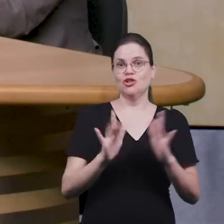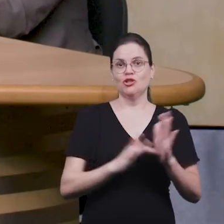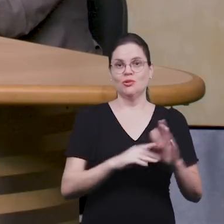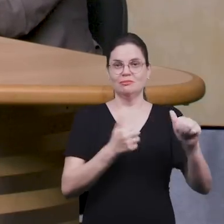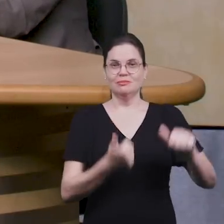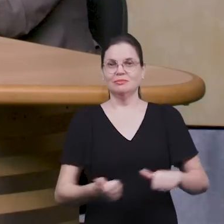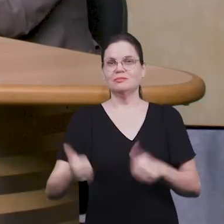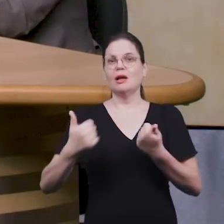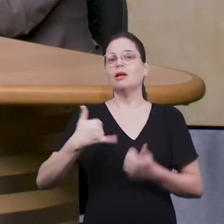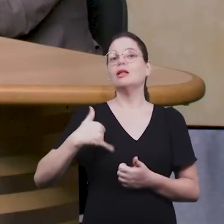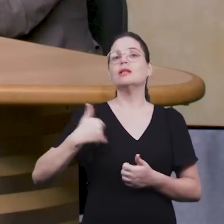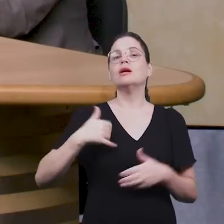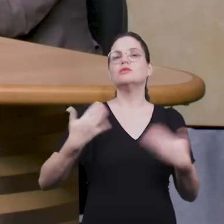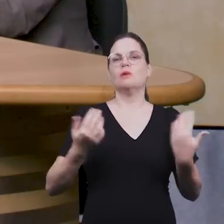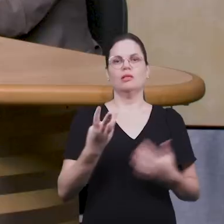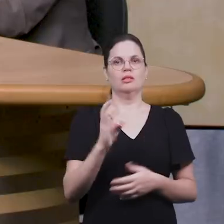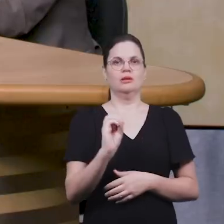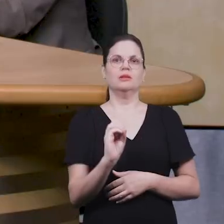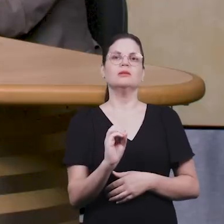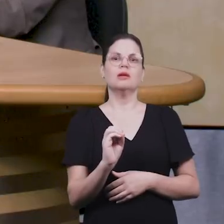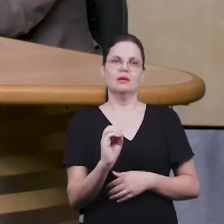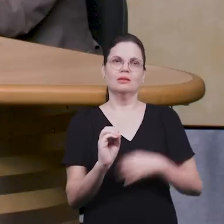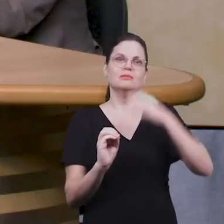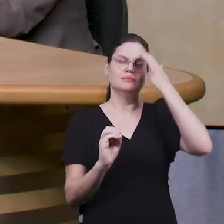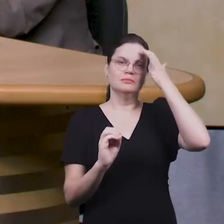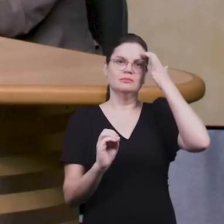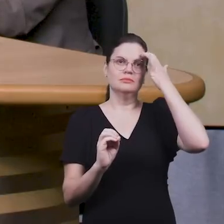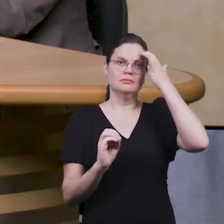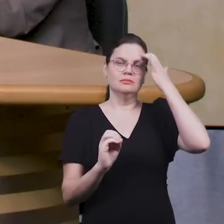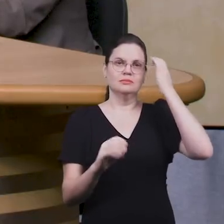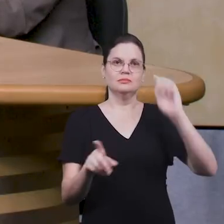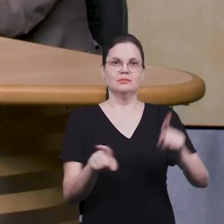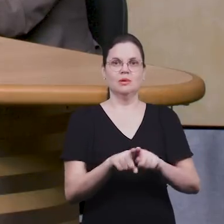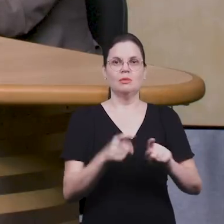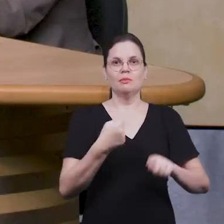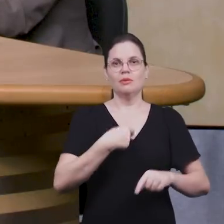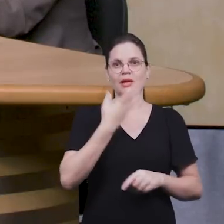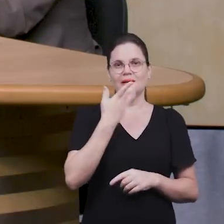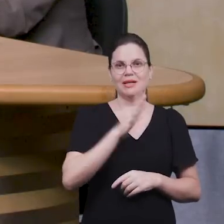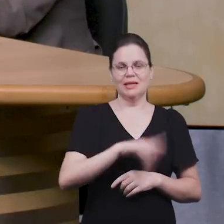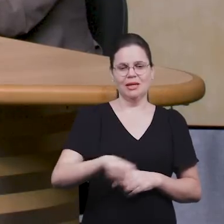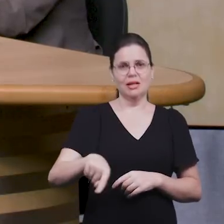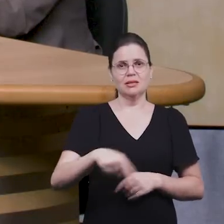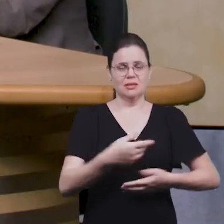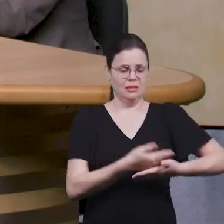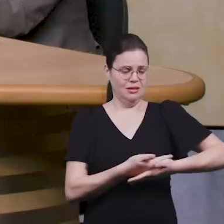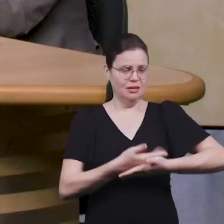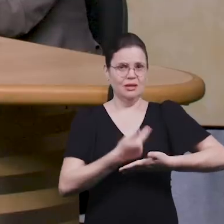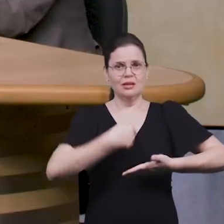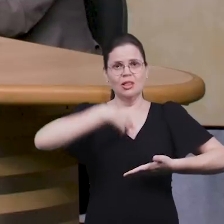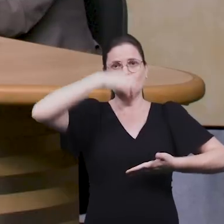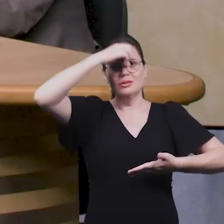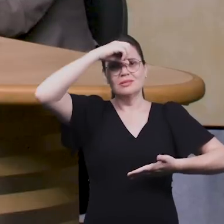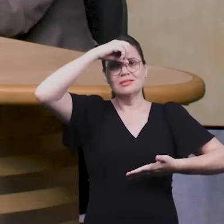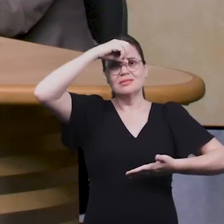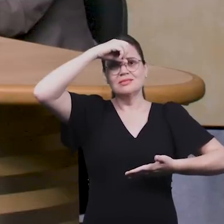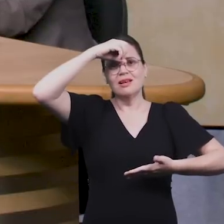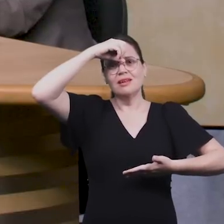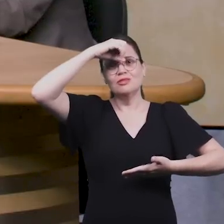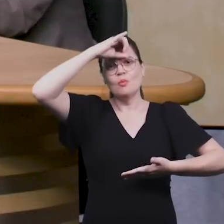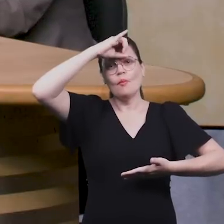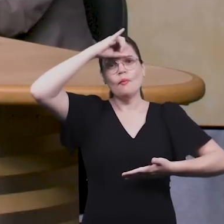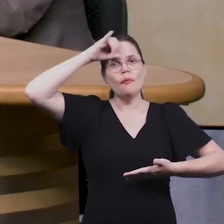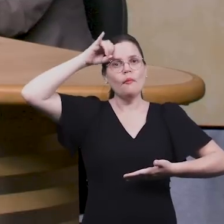anos. Aí entra aquele tema que a criança está no estado da inocência, Exato. onde o pecado não é